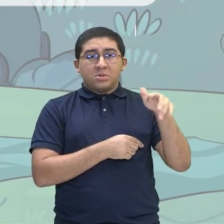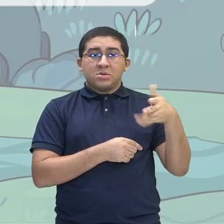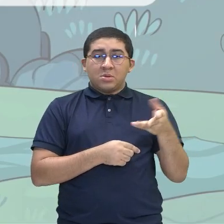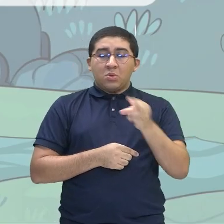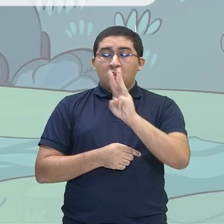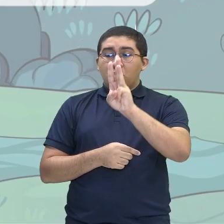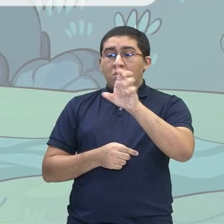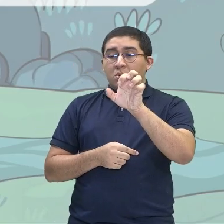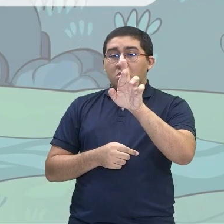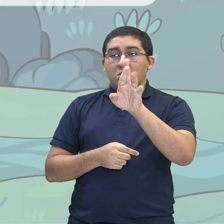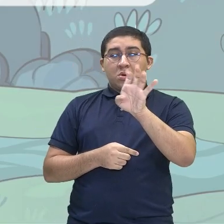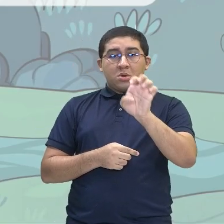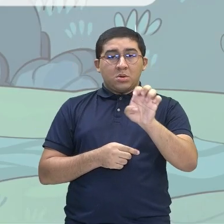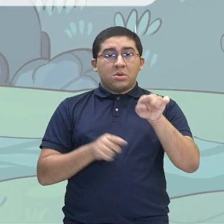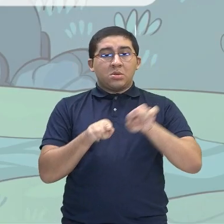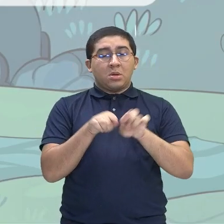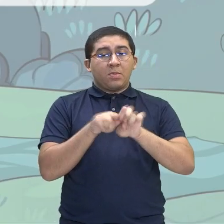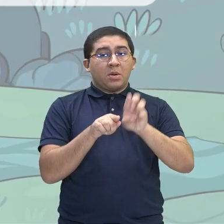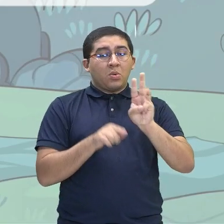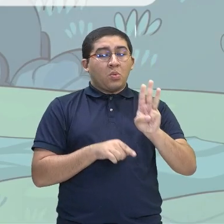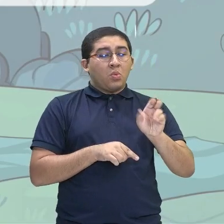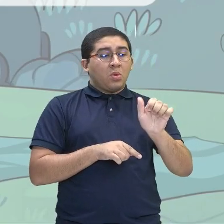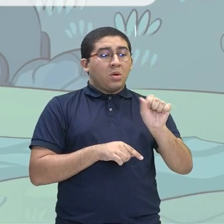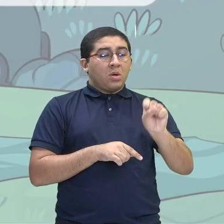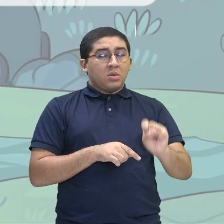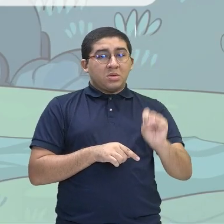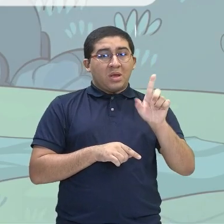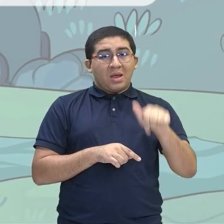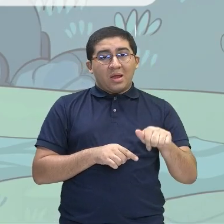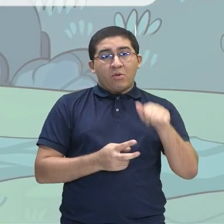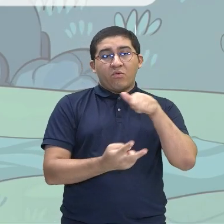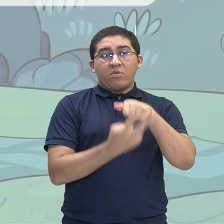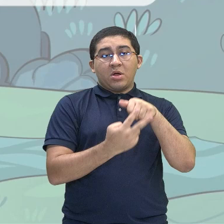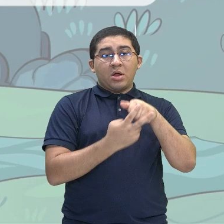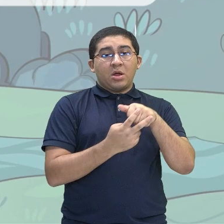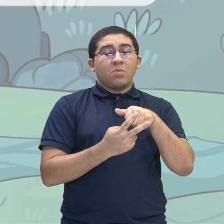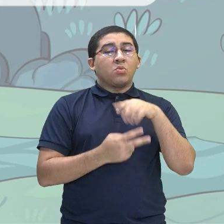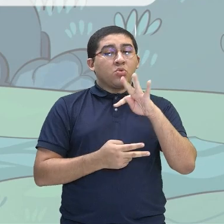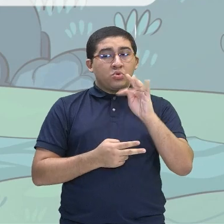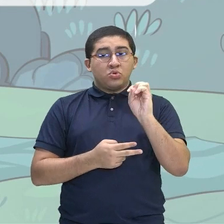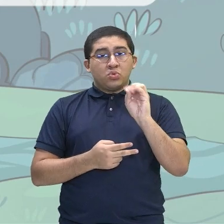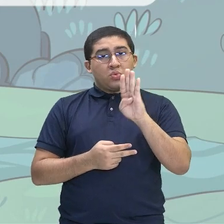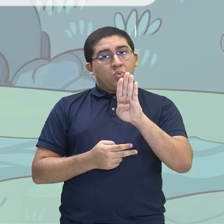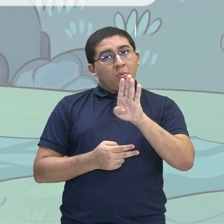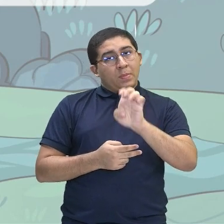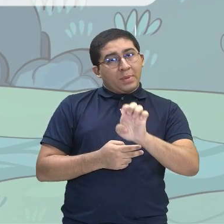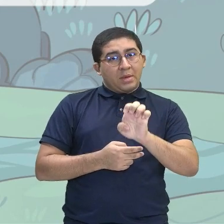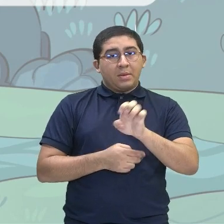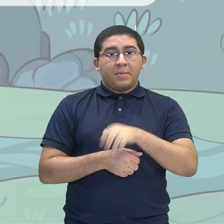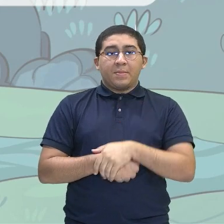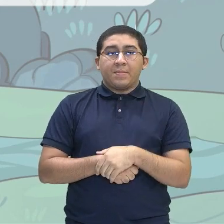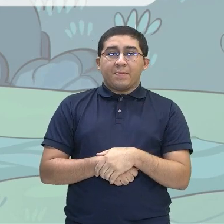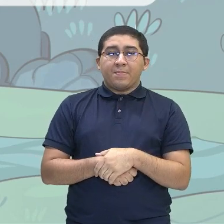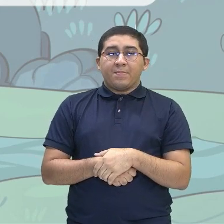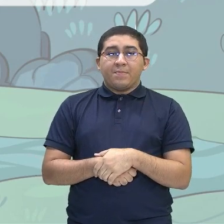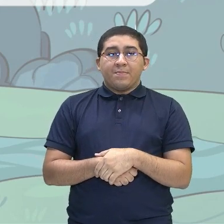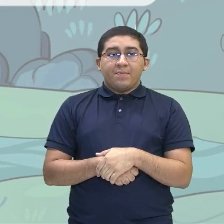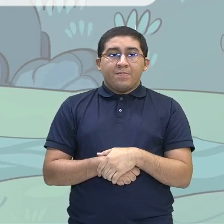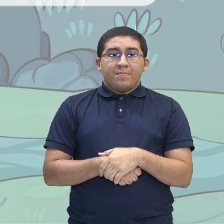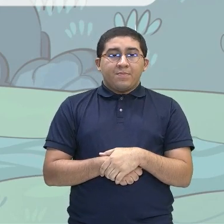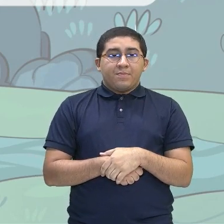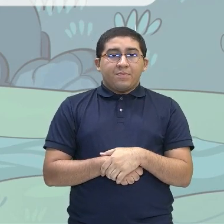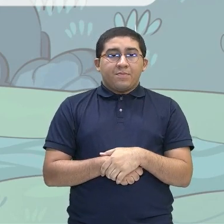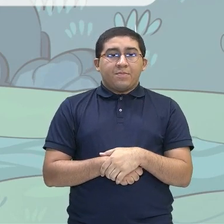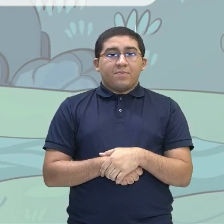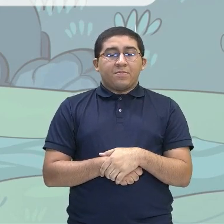were e was é o verbo to be, certo? O que acontece aqui? Eles são